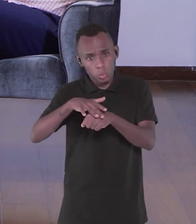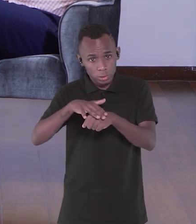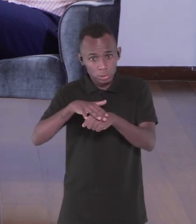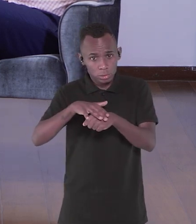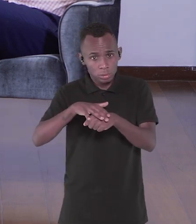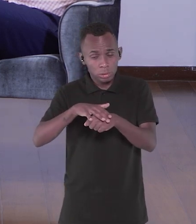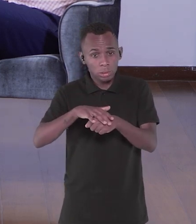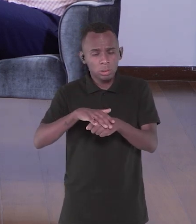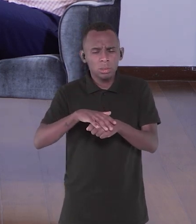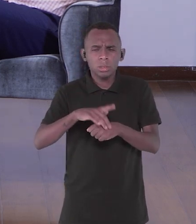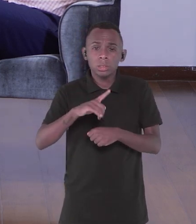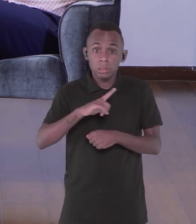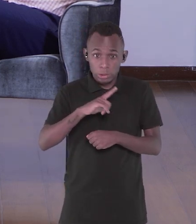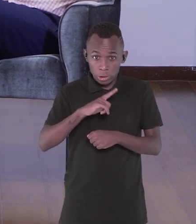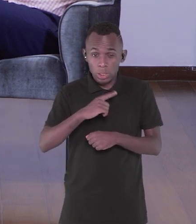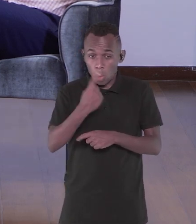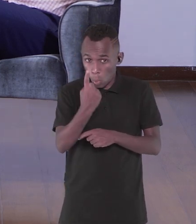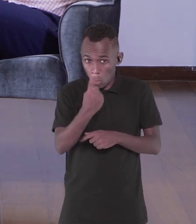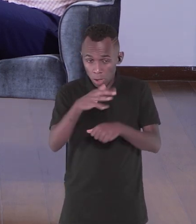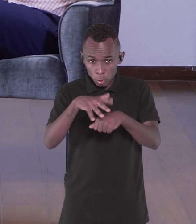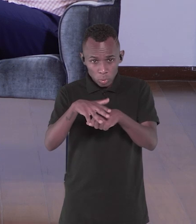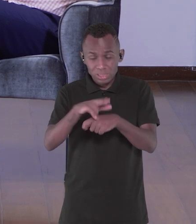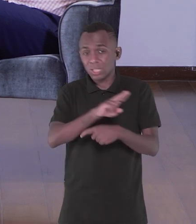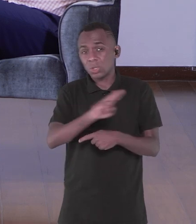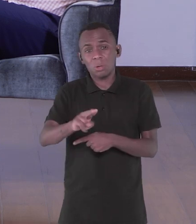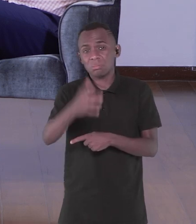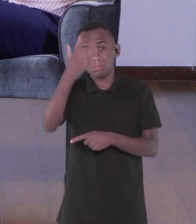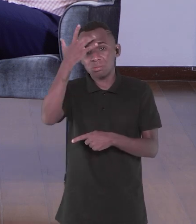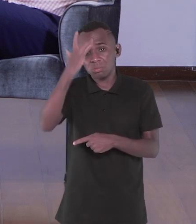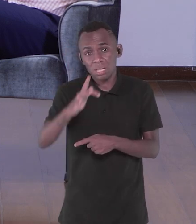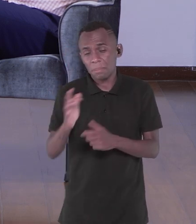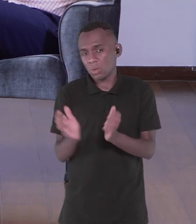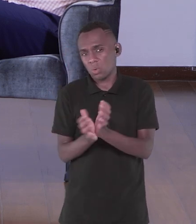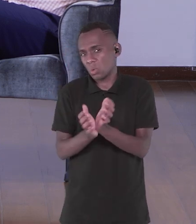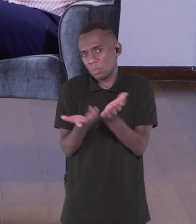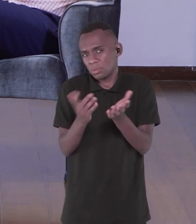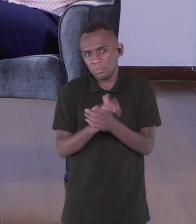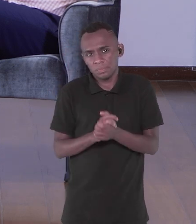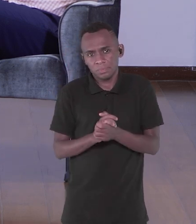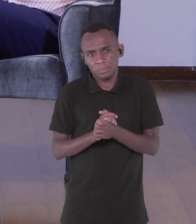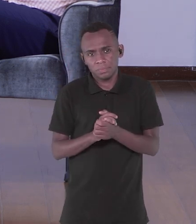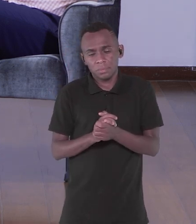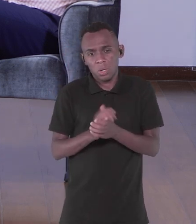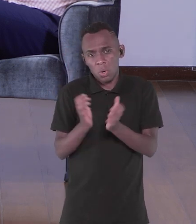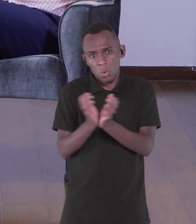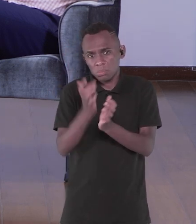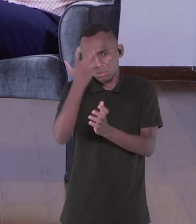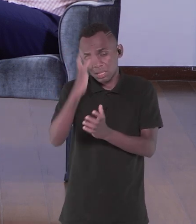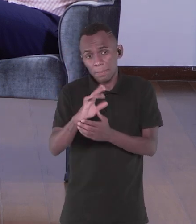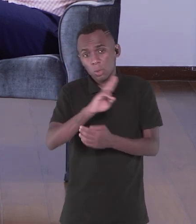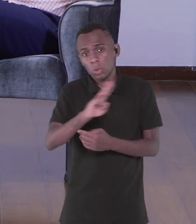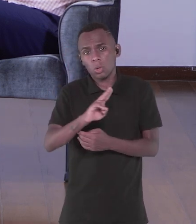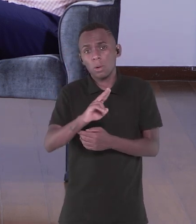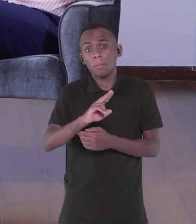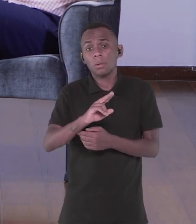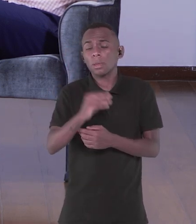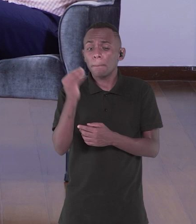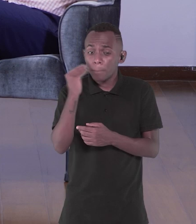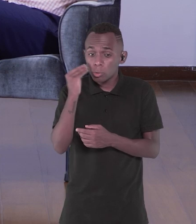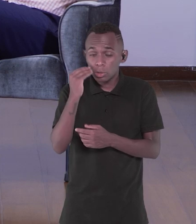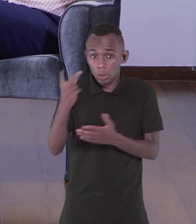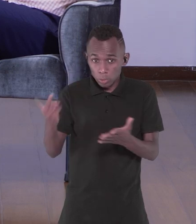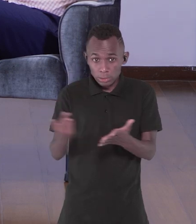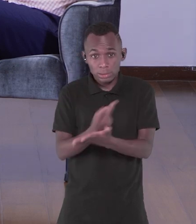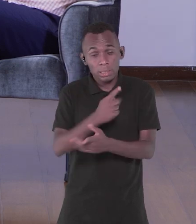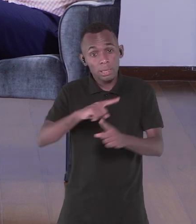que eles não sabiam o nome, porque dava toda a pinta que ela ia aparecer, mas que eles não sabiam qual